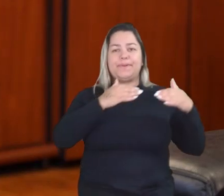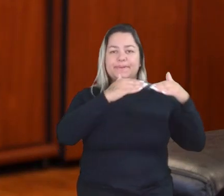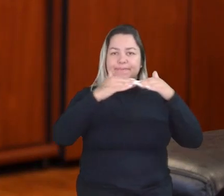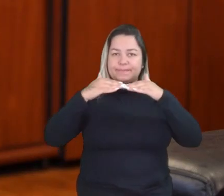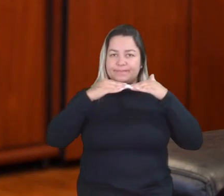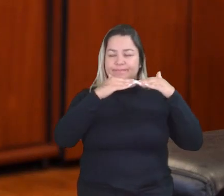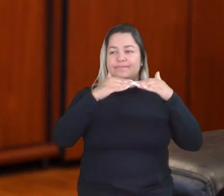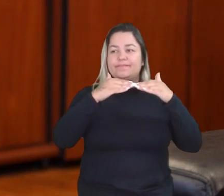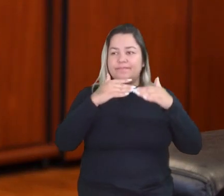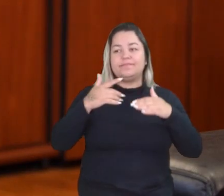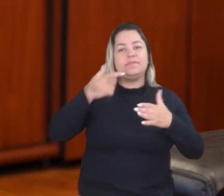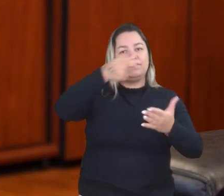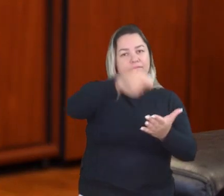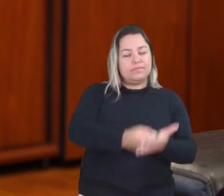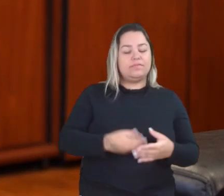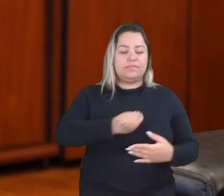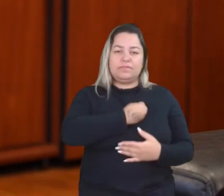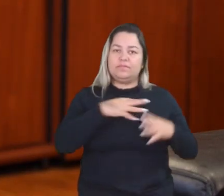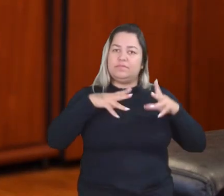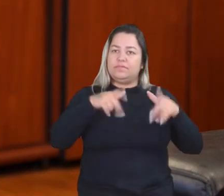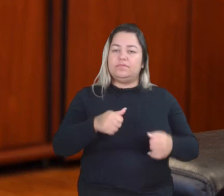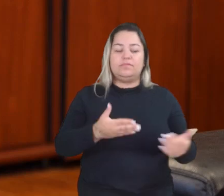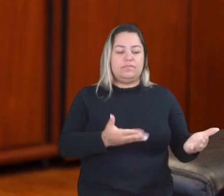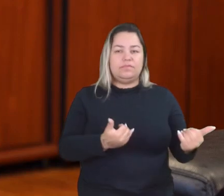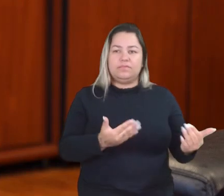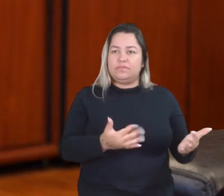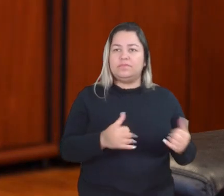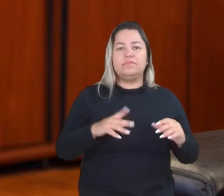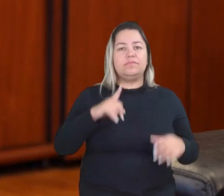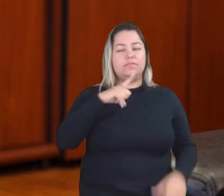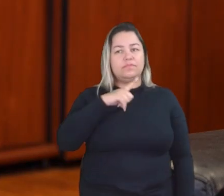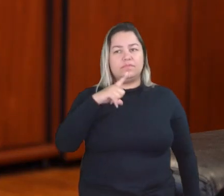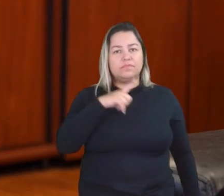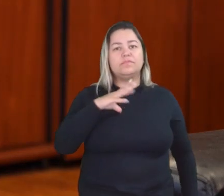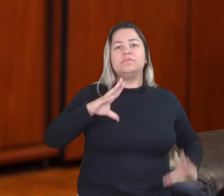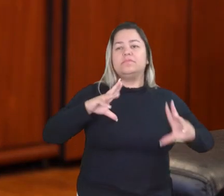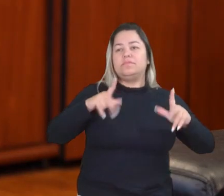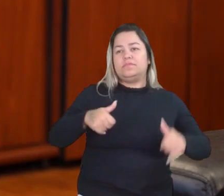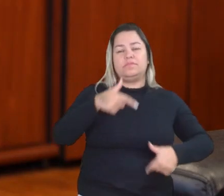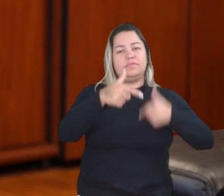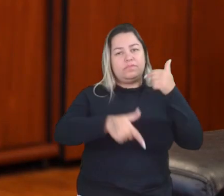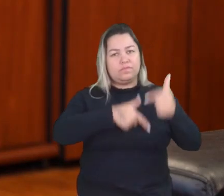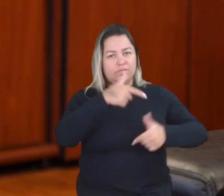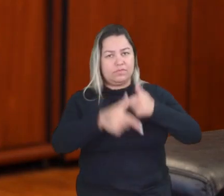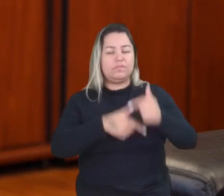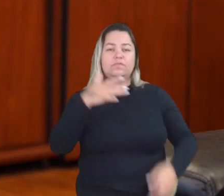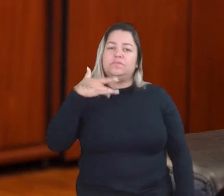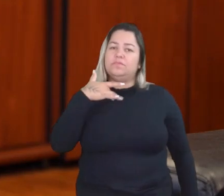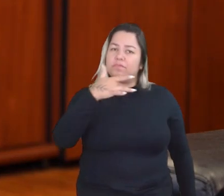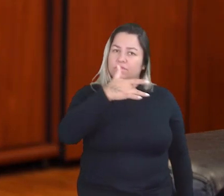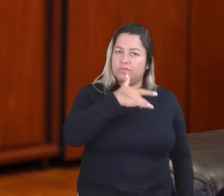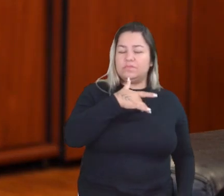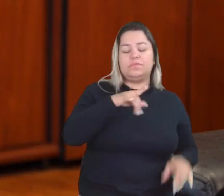comum, que é a garantia de vida digna para os nossos jovens. Teve um pouco de tudo, desde empregabilidade,